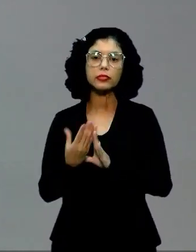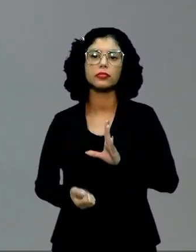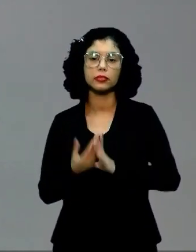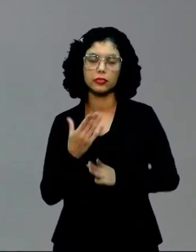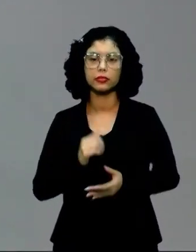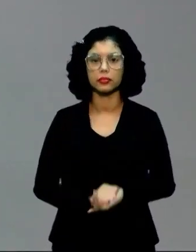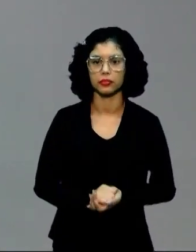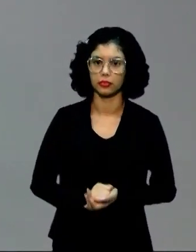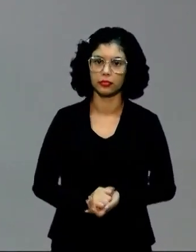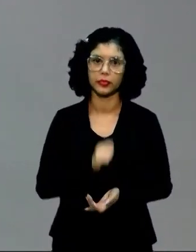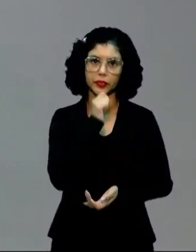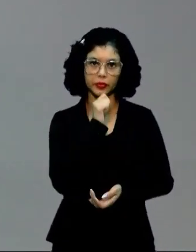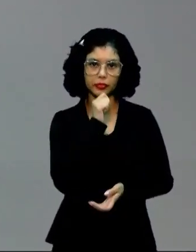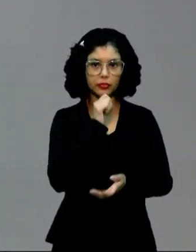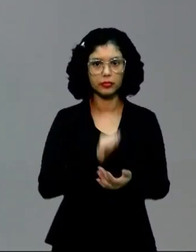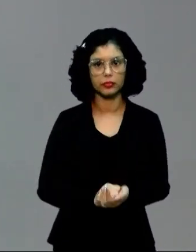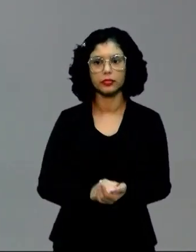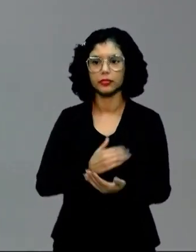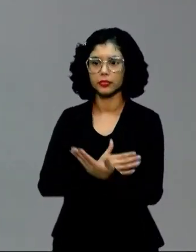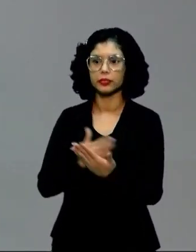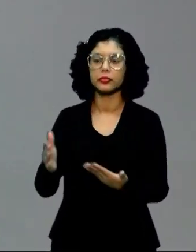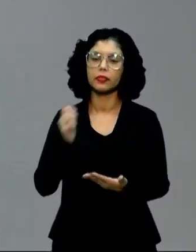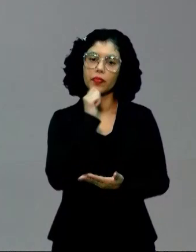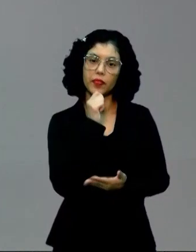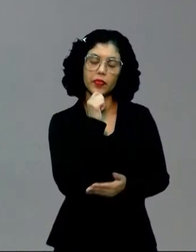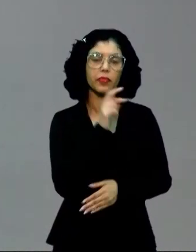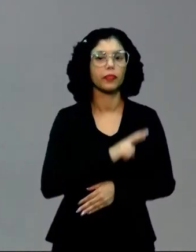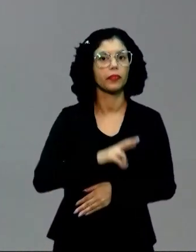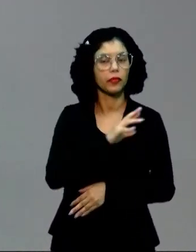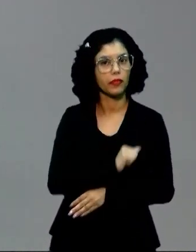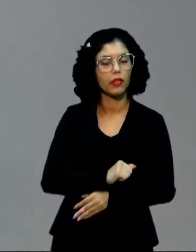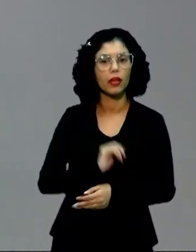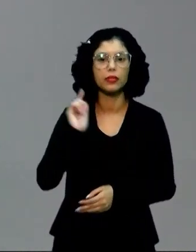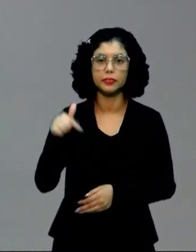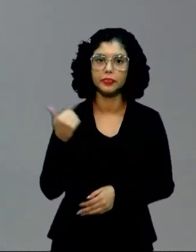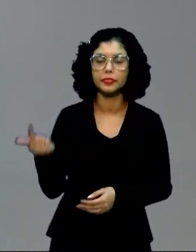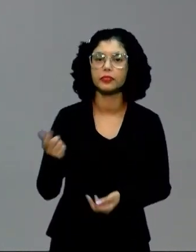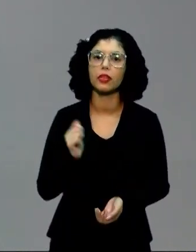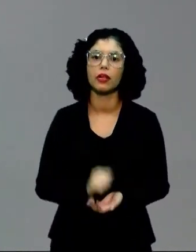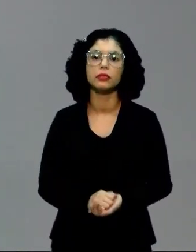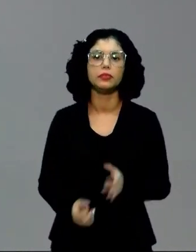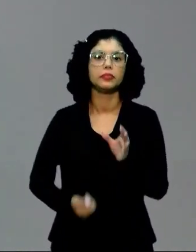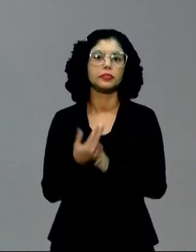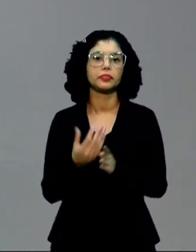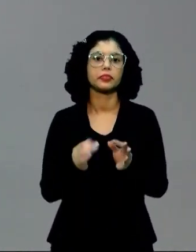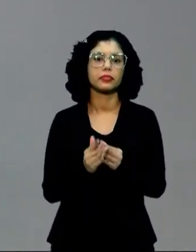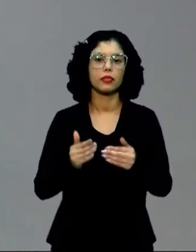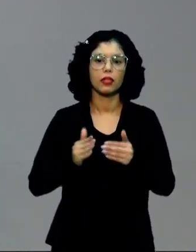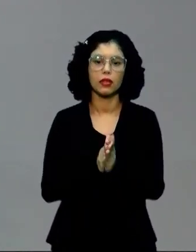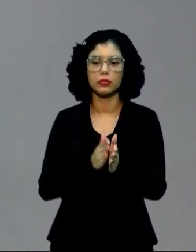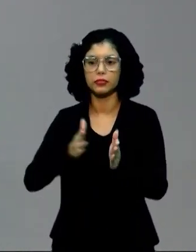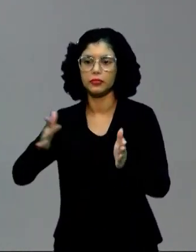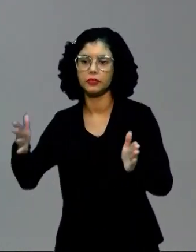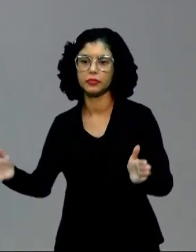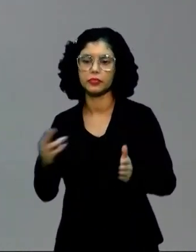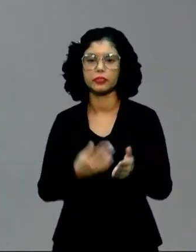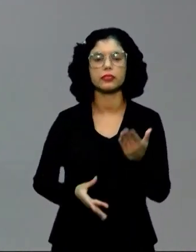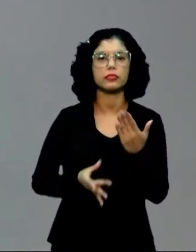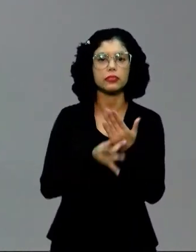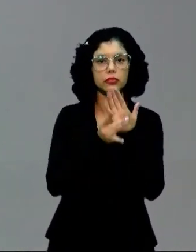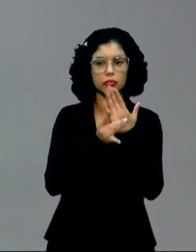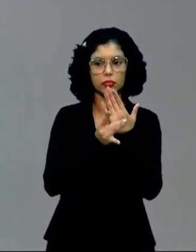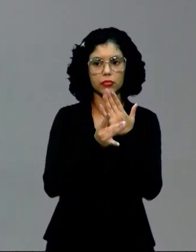produção. Ele atua inicialmente no romantismo, em seguida essa produção se estende para o